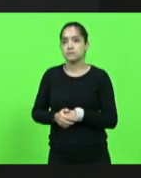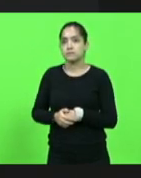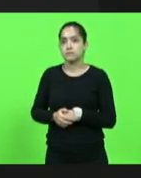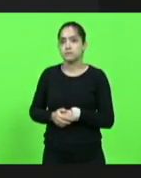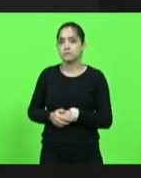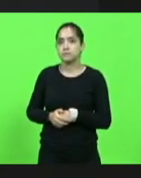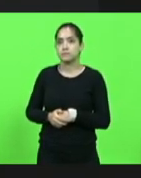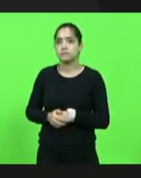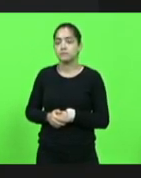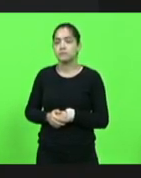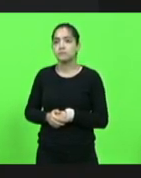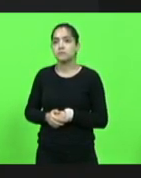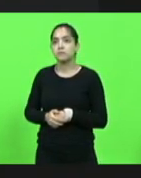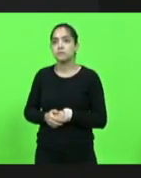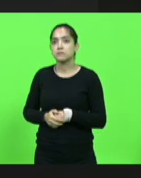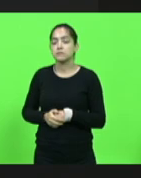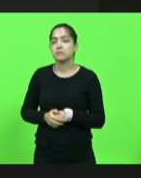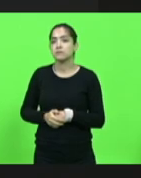Pois não, deputado.